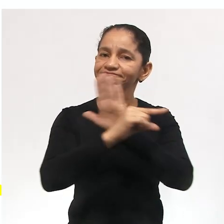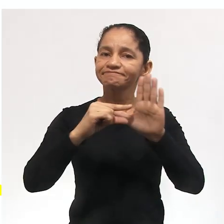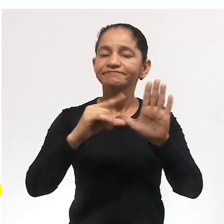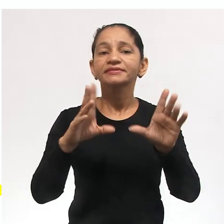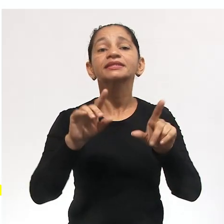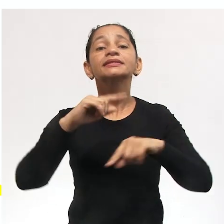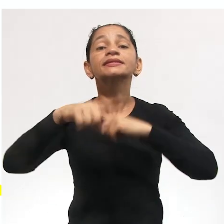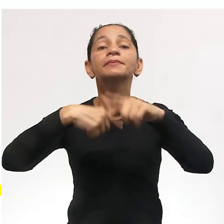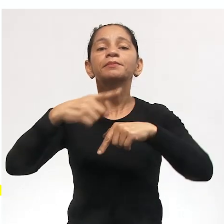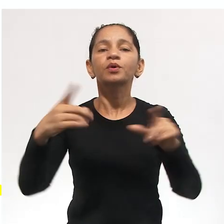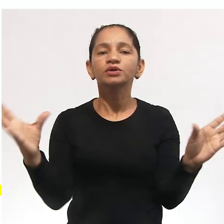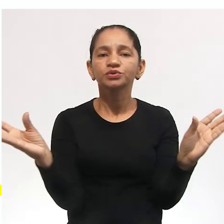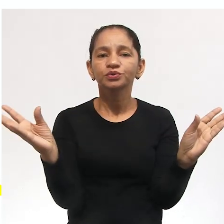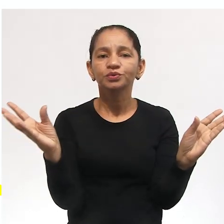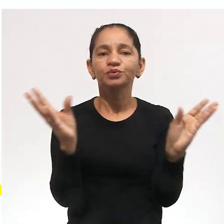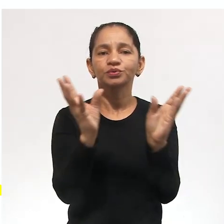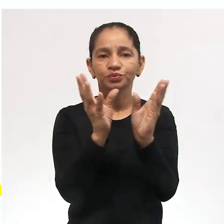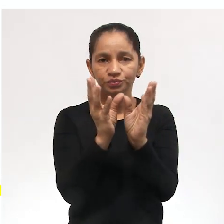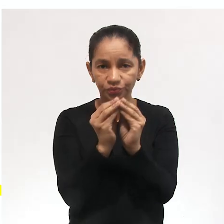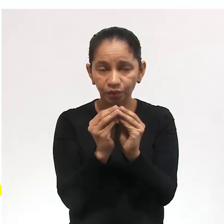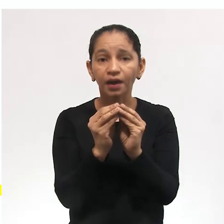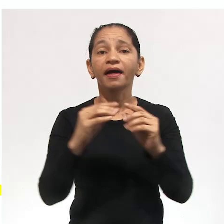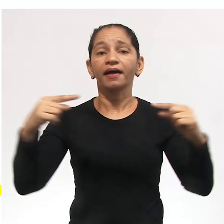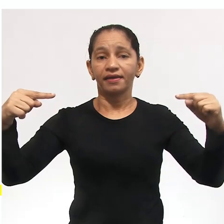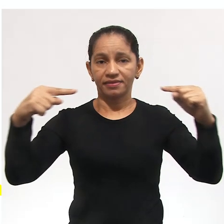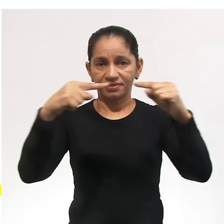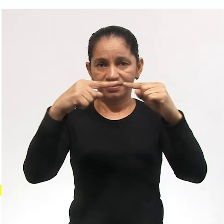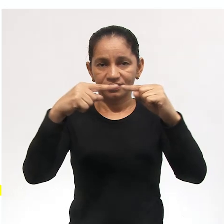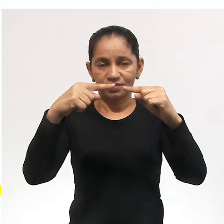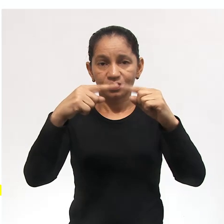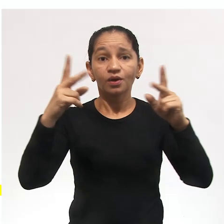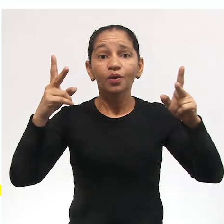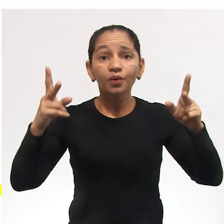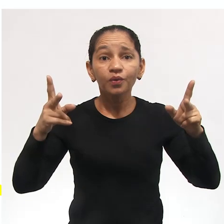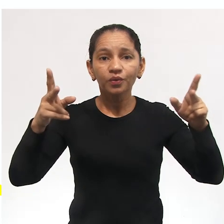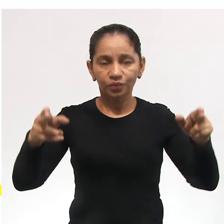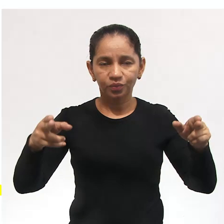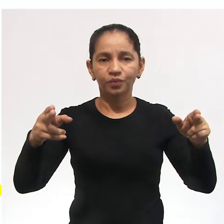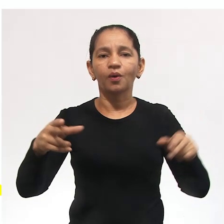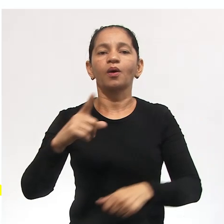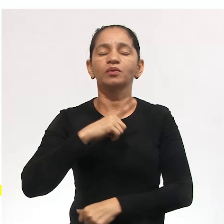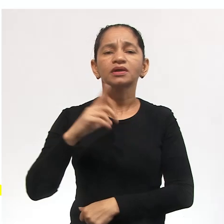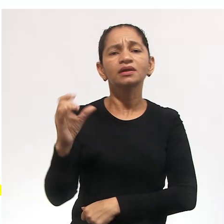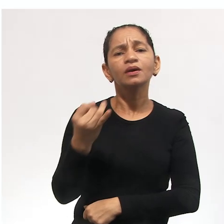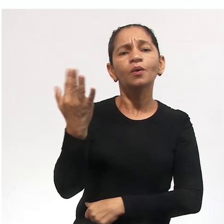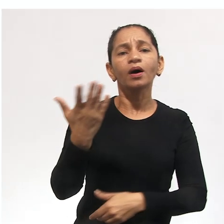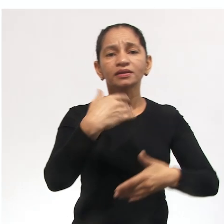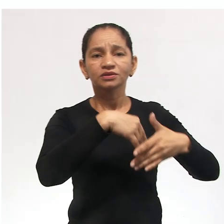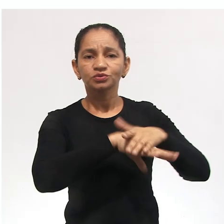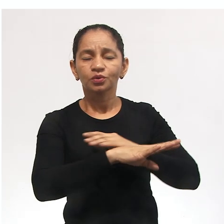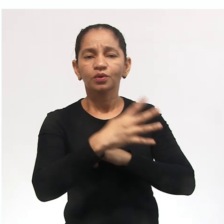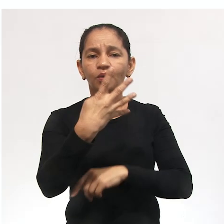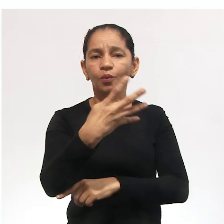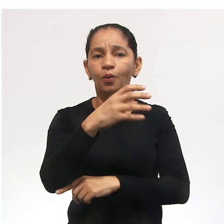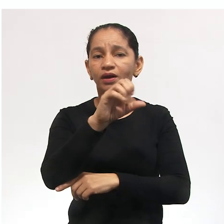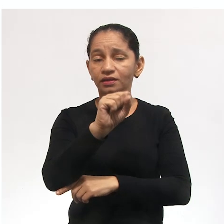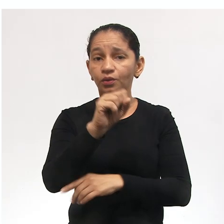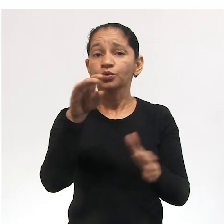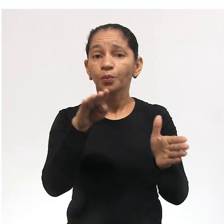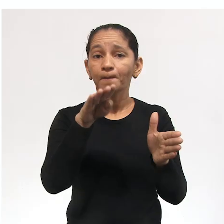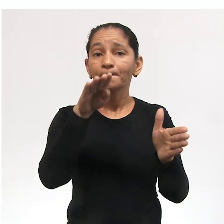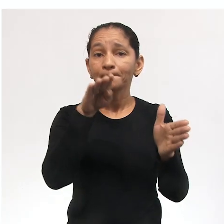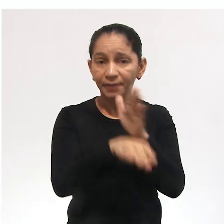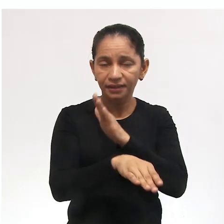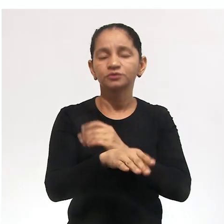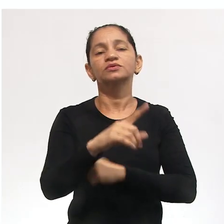ela casa com a redução do saldo do nosso estoque. De 48 foi para 23. 6. Venda de